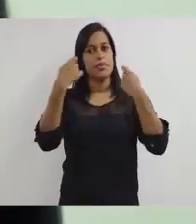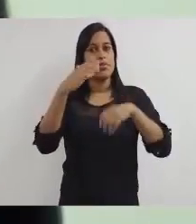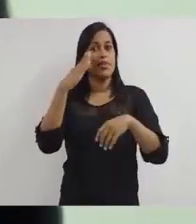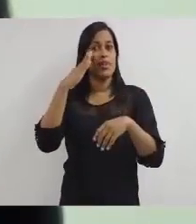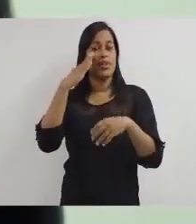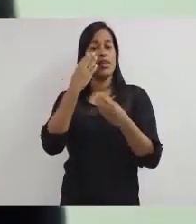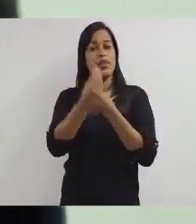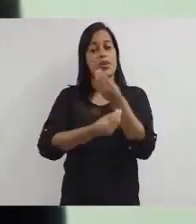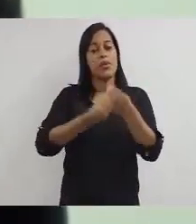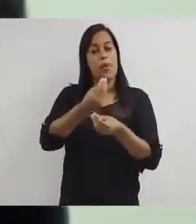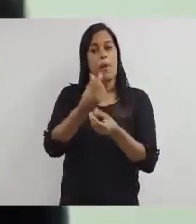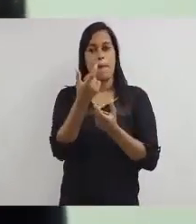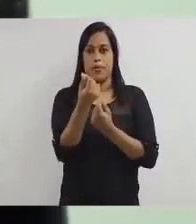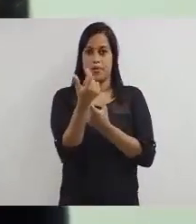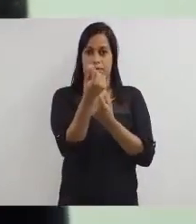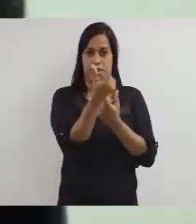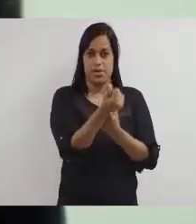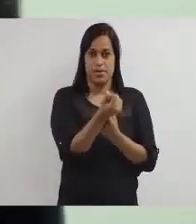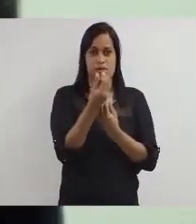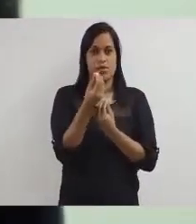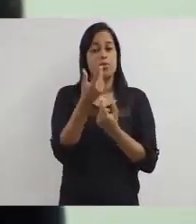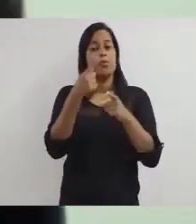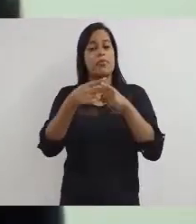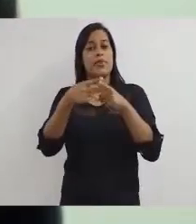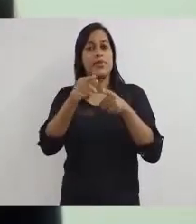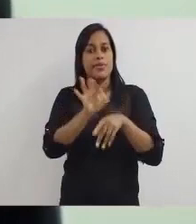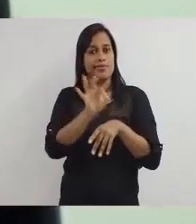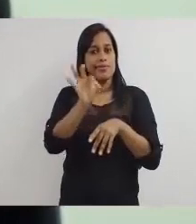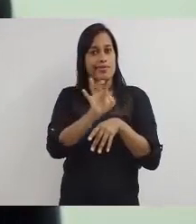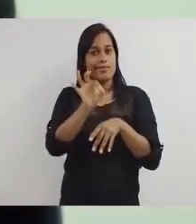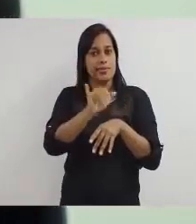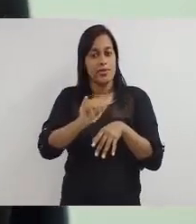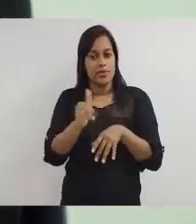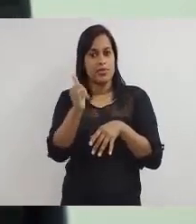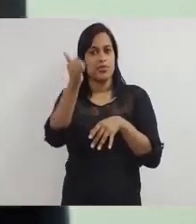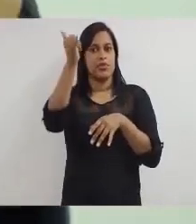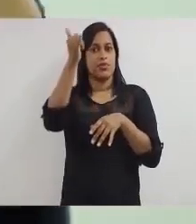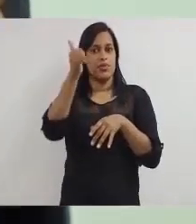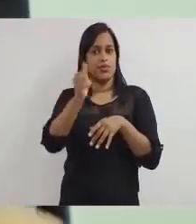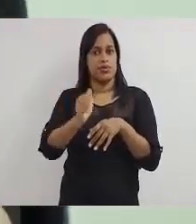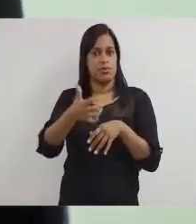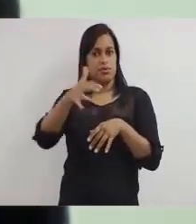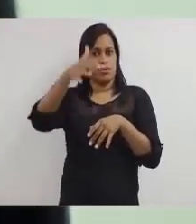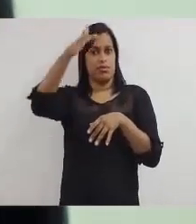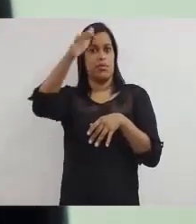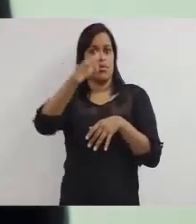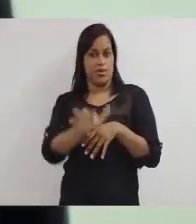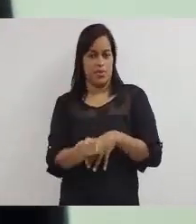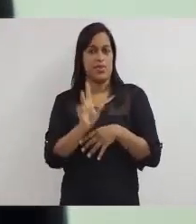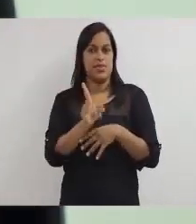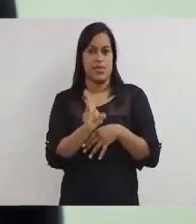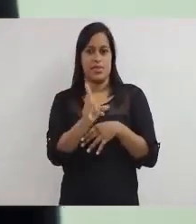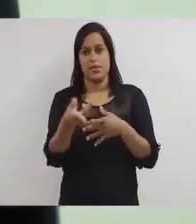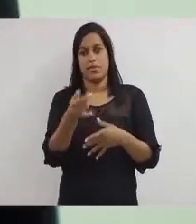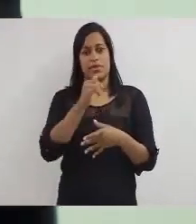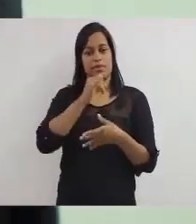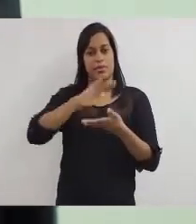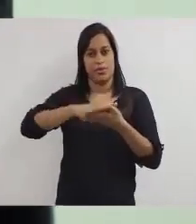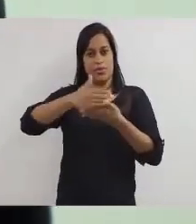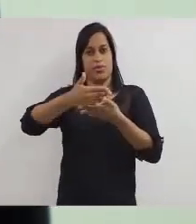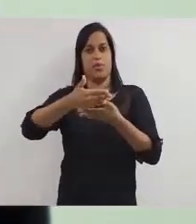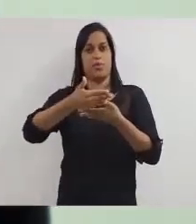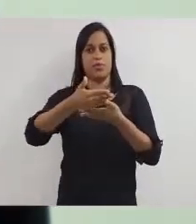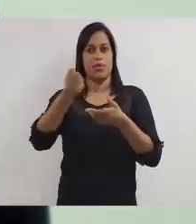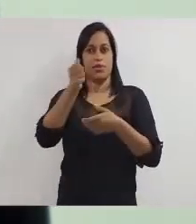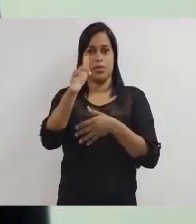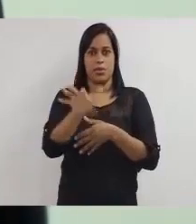dos preços. Por que o preço sobe? Por que um preço está diminuindo? Por que, por exemplo, que os computadores portáteis